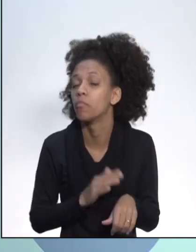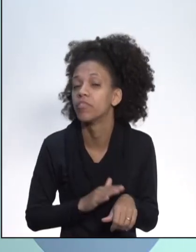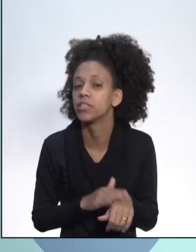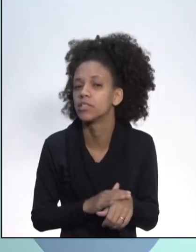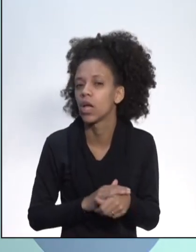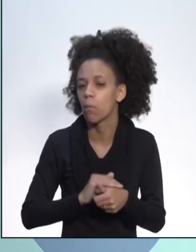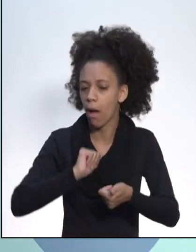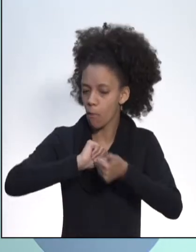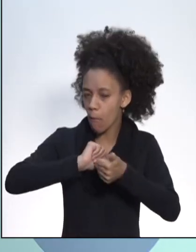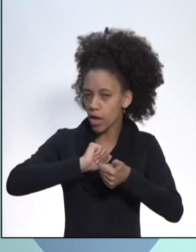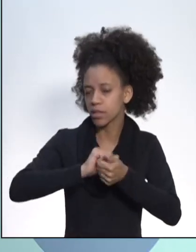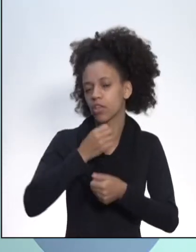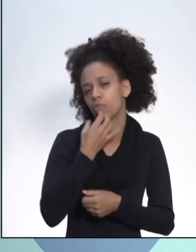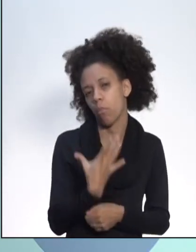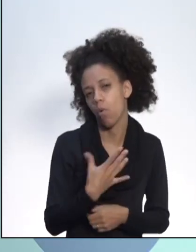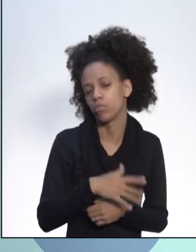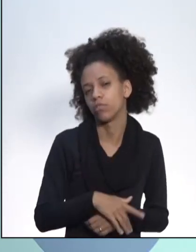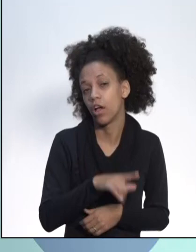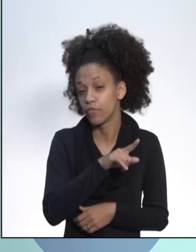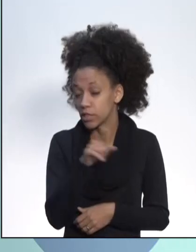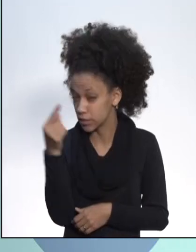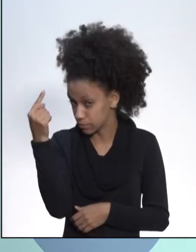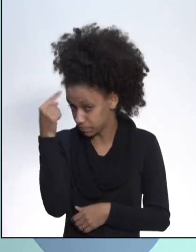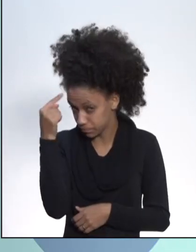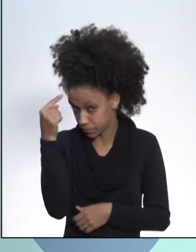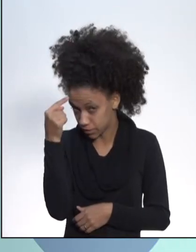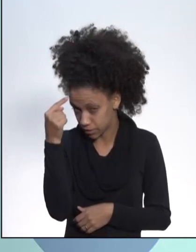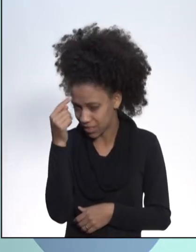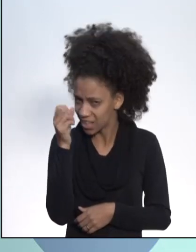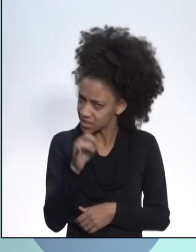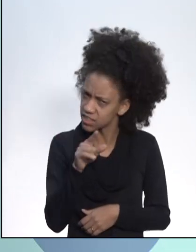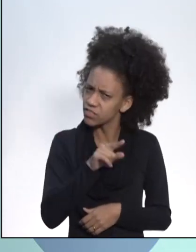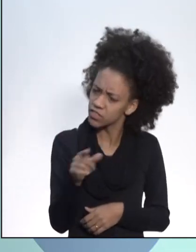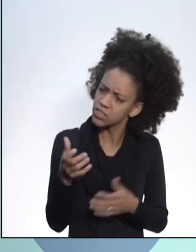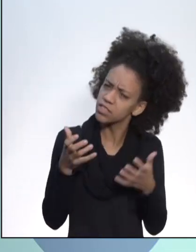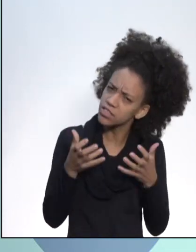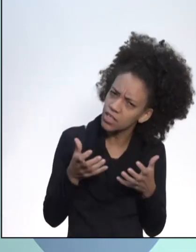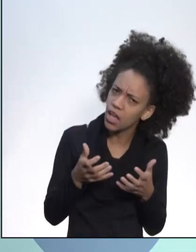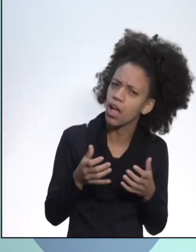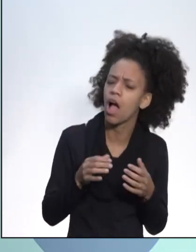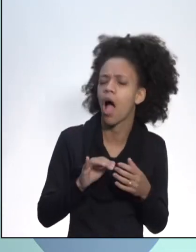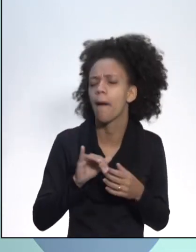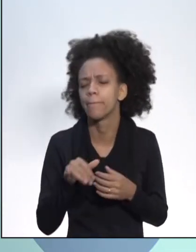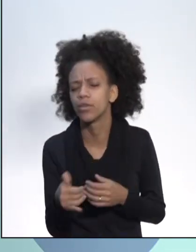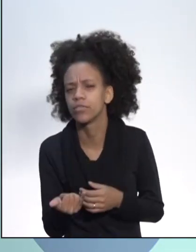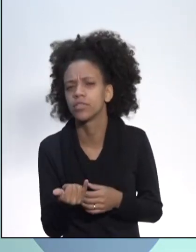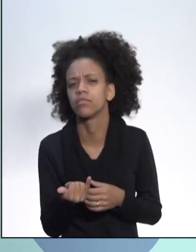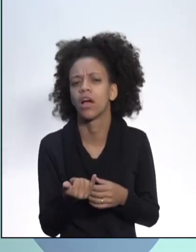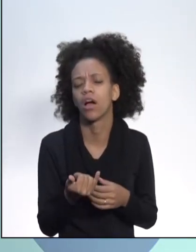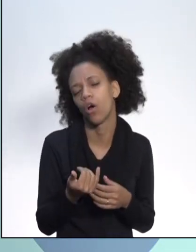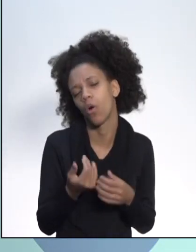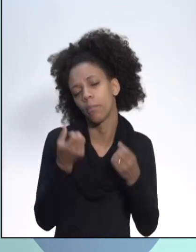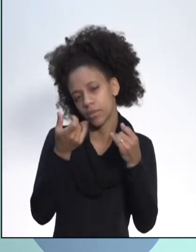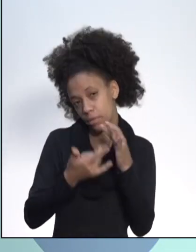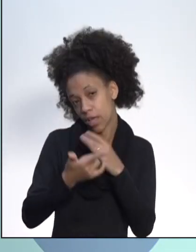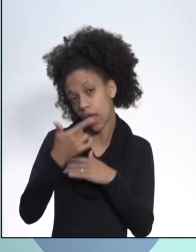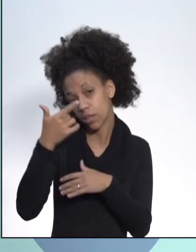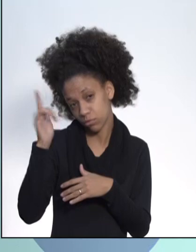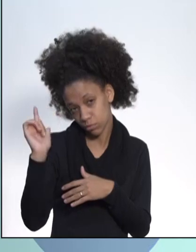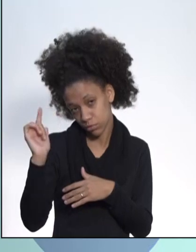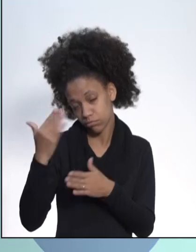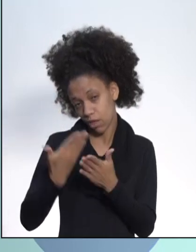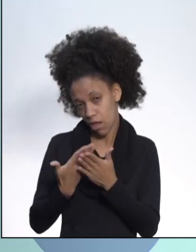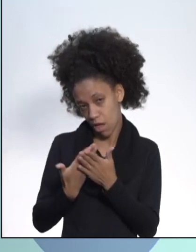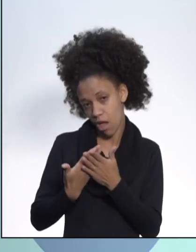qualidade. Aí vocês pensem, se vocês quiserem aproveitar, como eu falei da última vez,